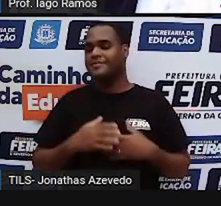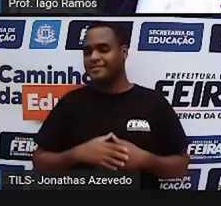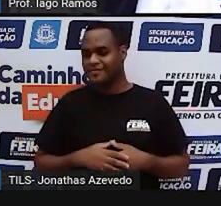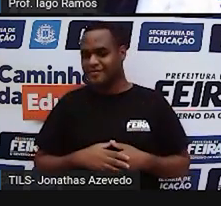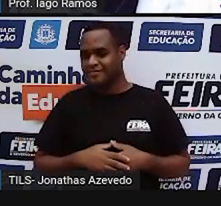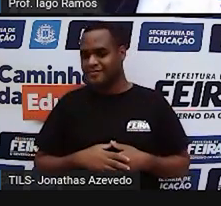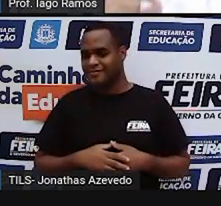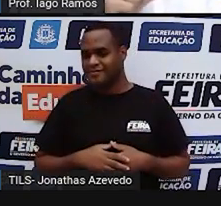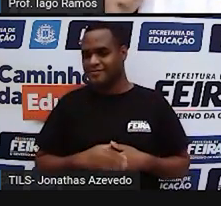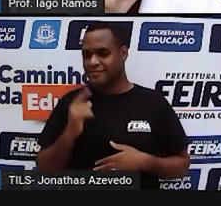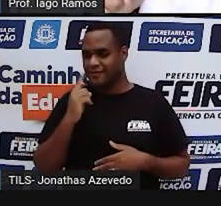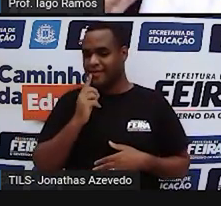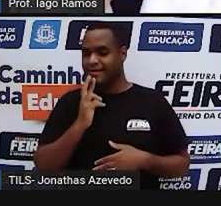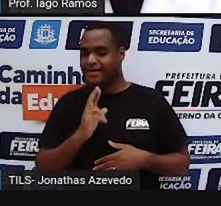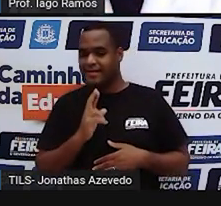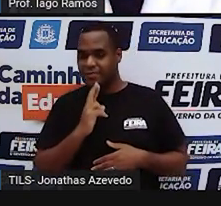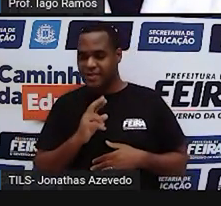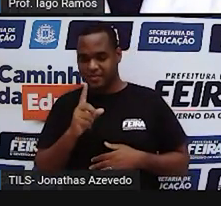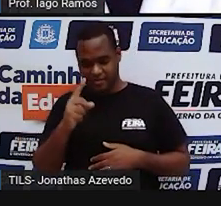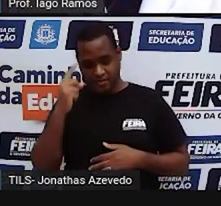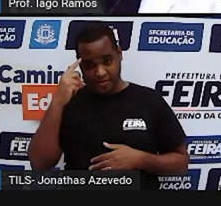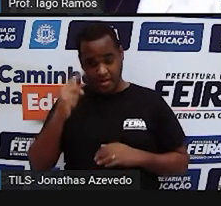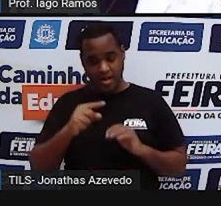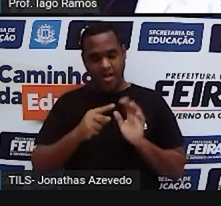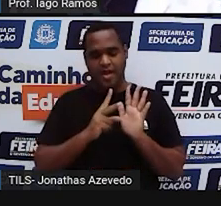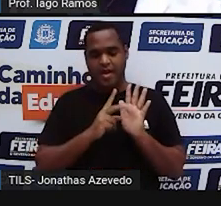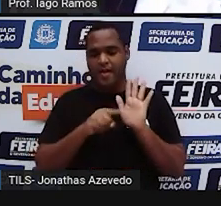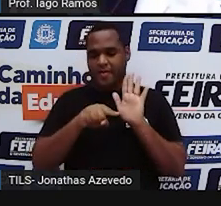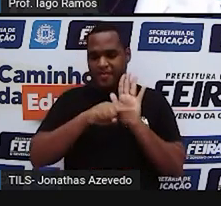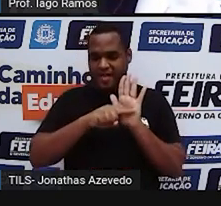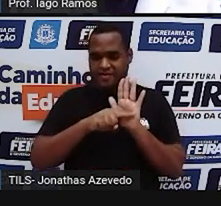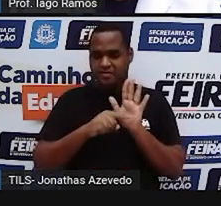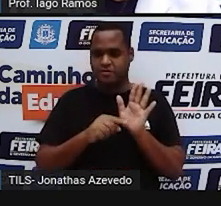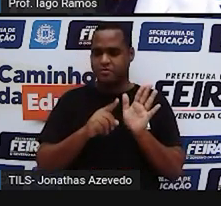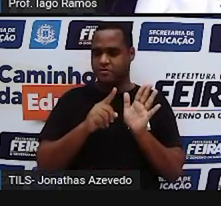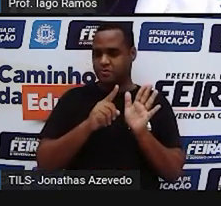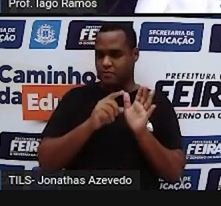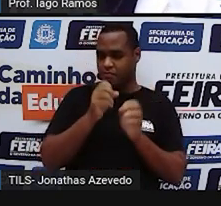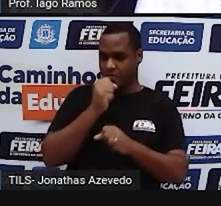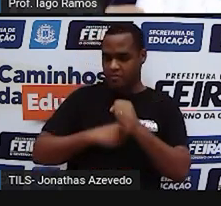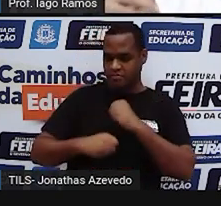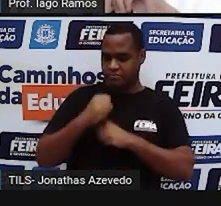resultado que você achou na calculadora - o ano do seu nascimento